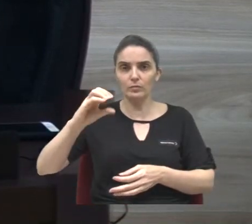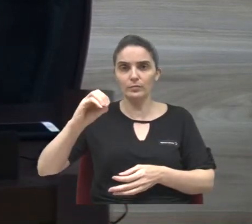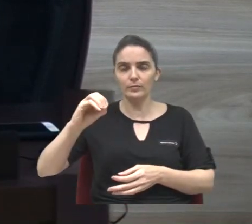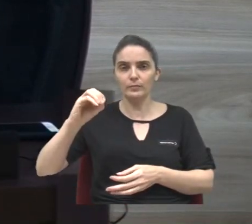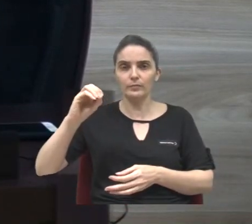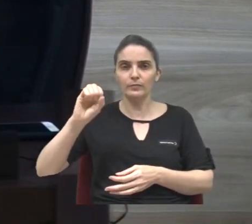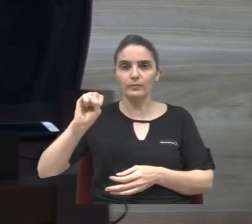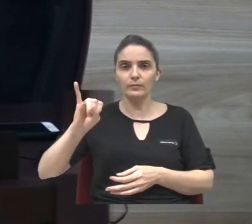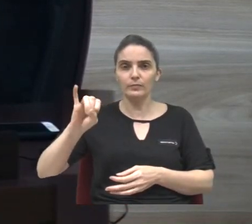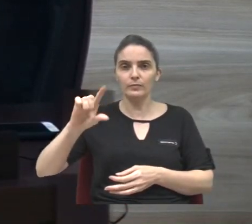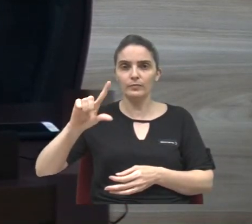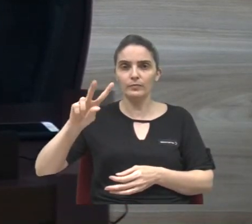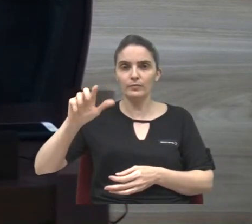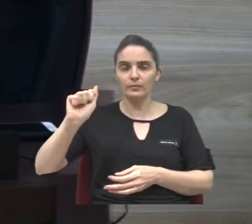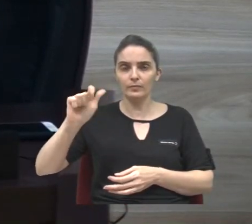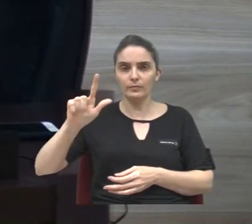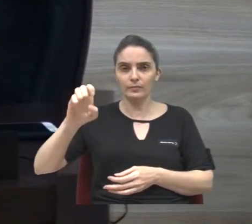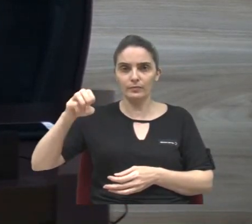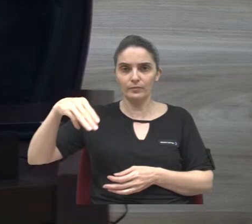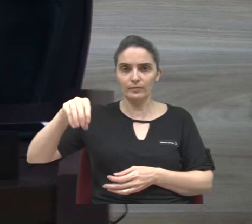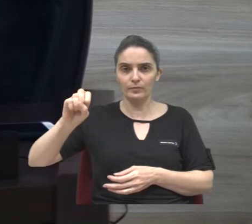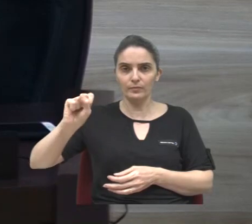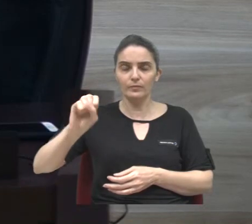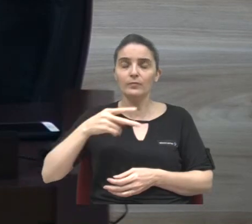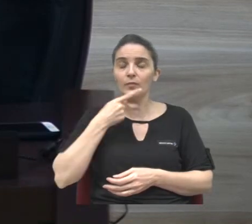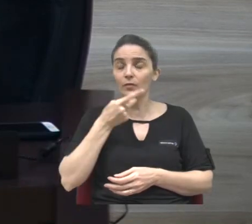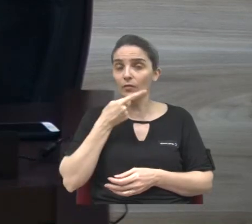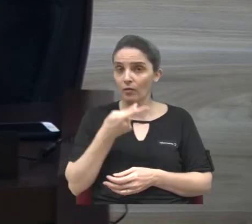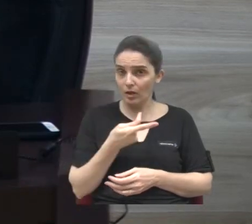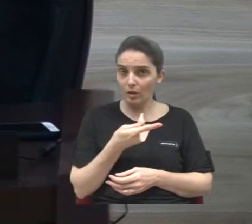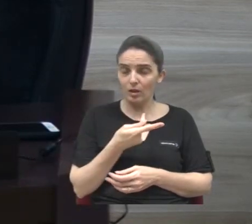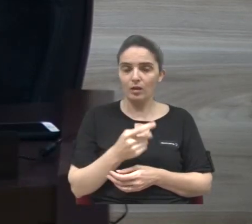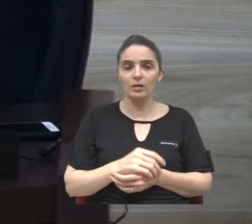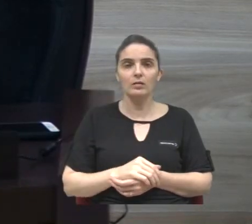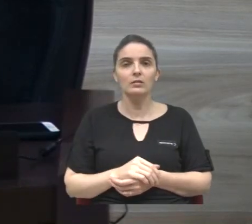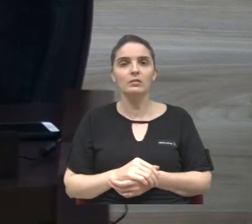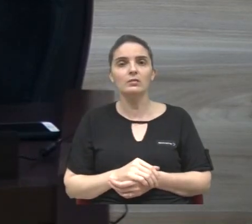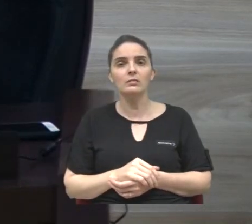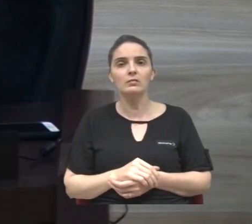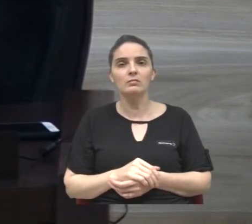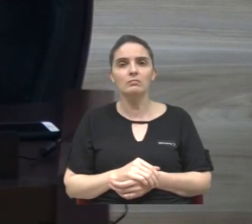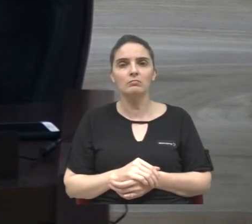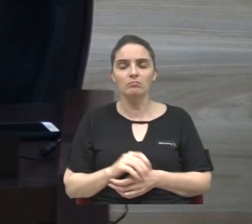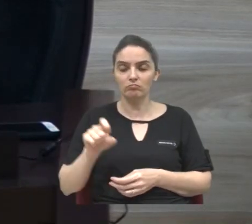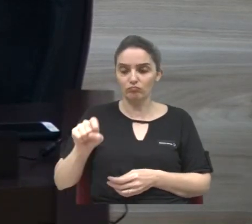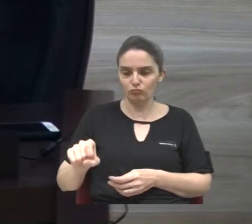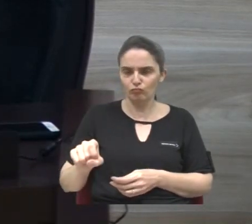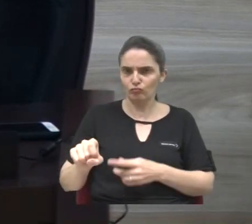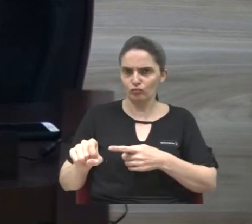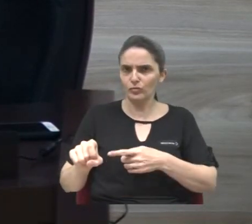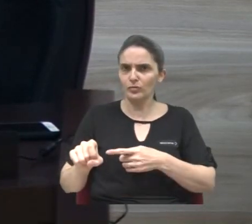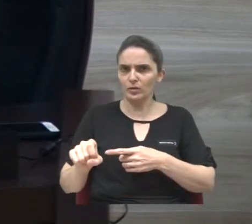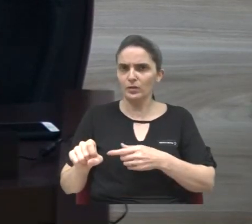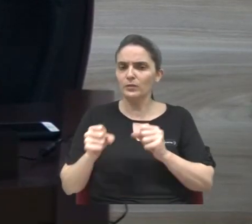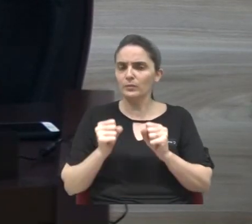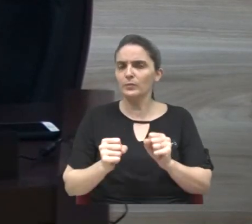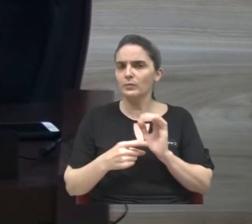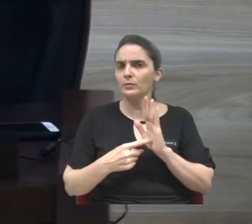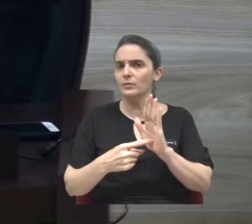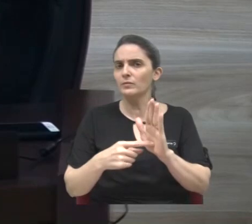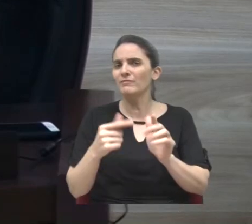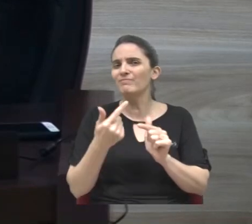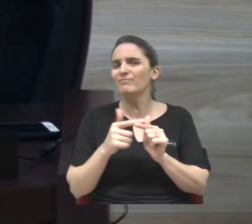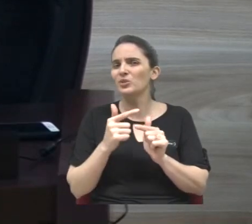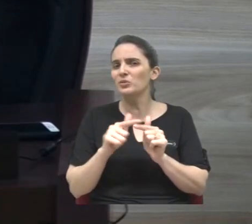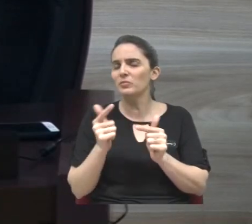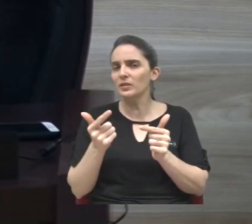Lemos, relata que a conclusão de que um determinado aparelho apresenta vulnerabilidade sanitária com base